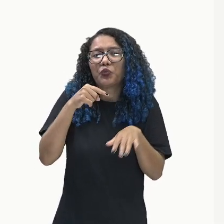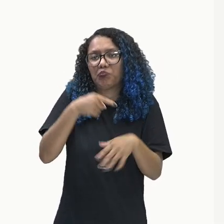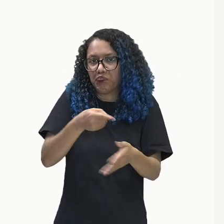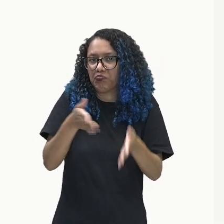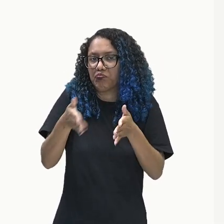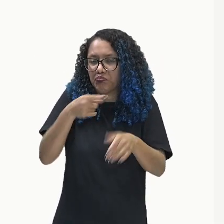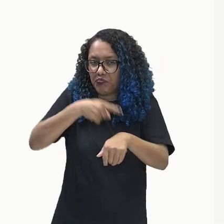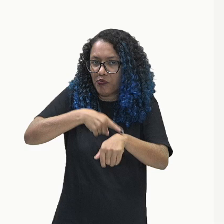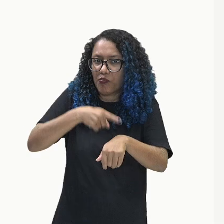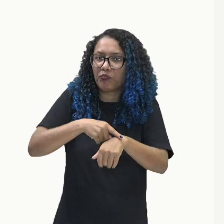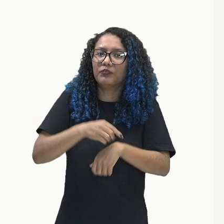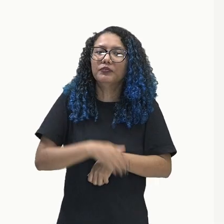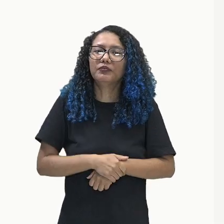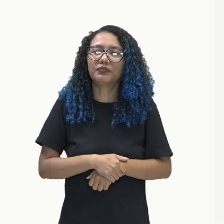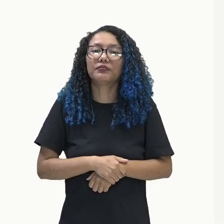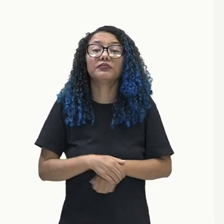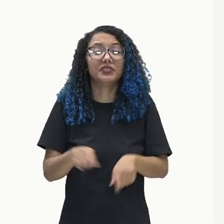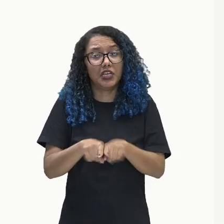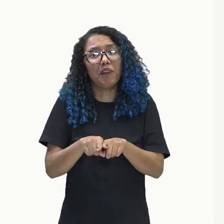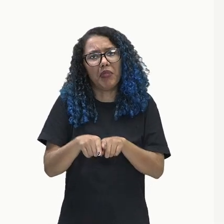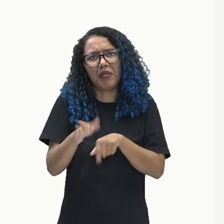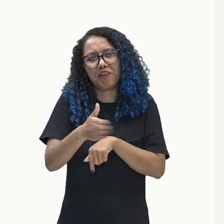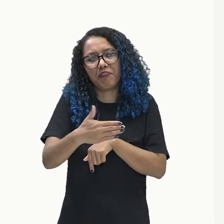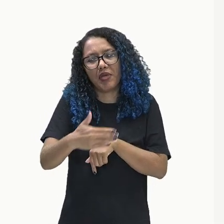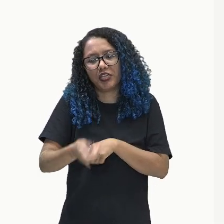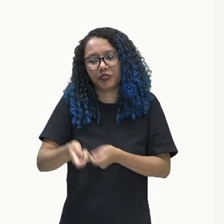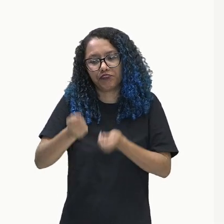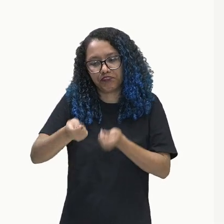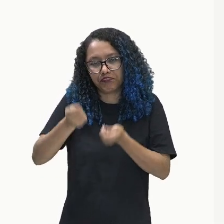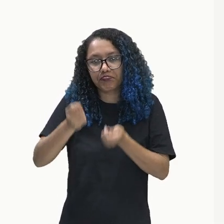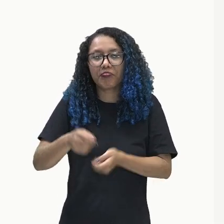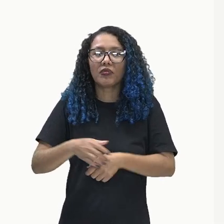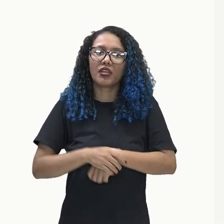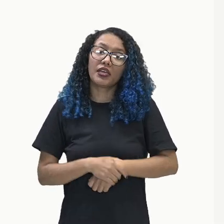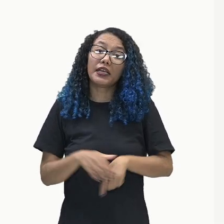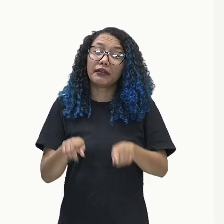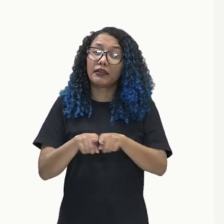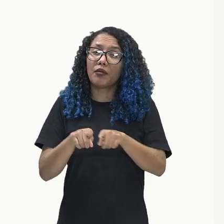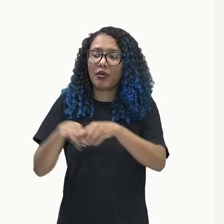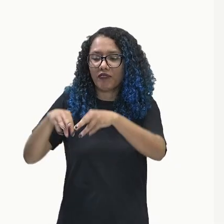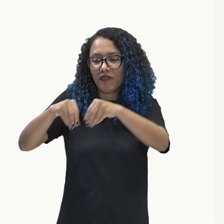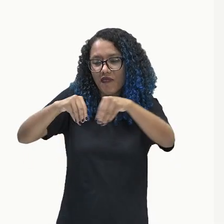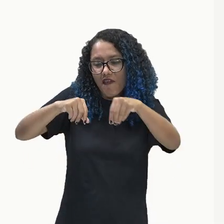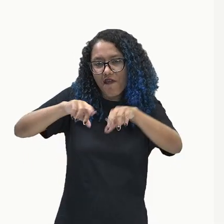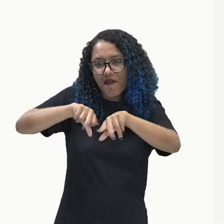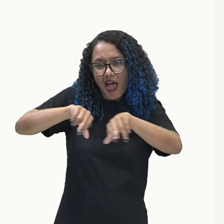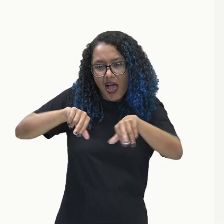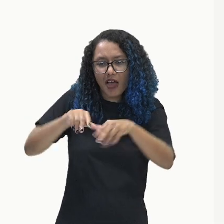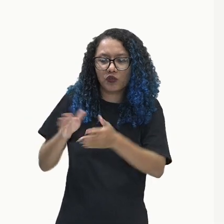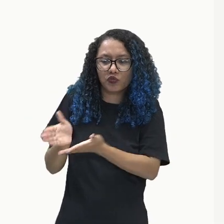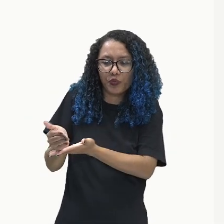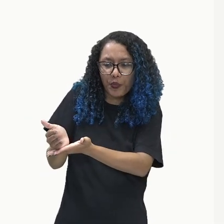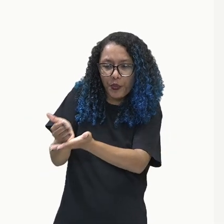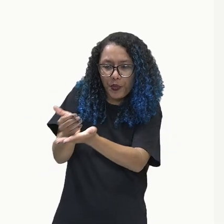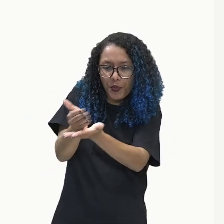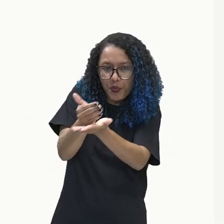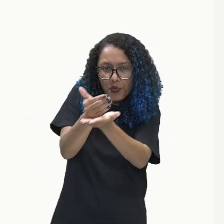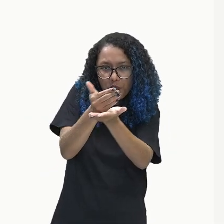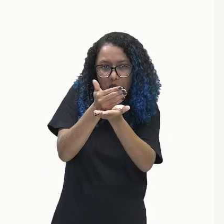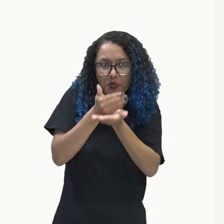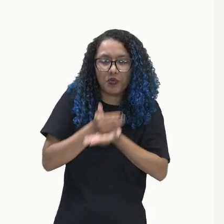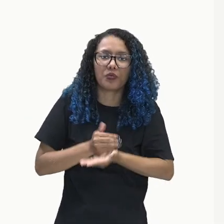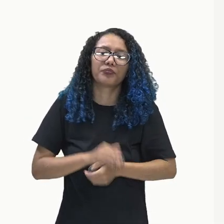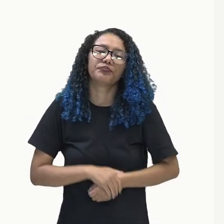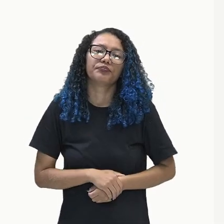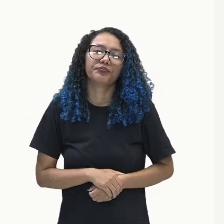Pescadores, obviamente, de peixes, né, gente? E coletores de grãos. Gente, os